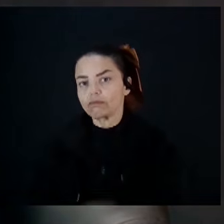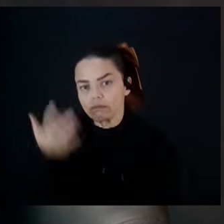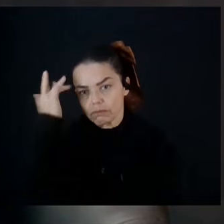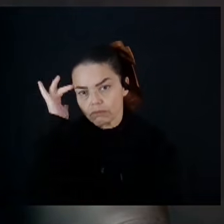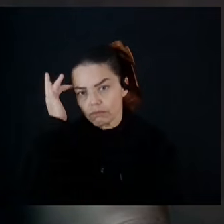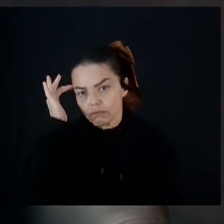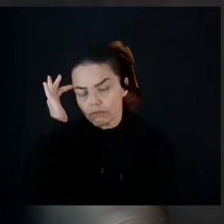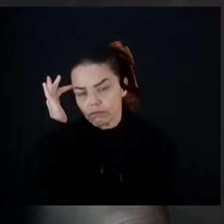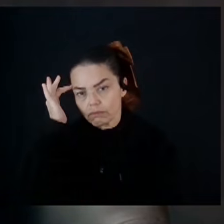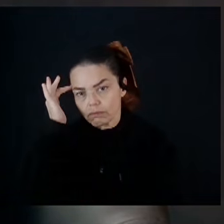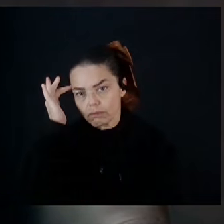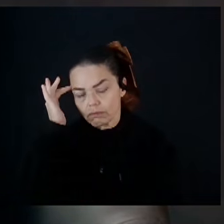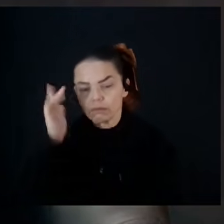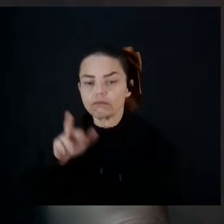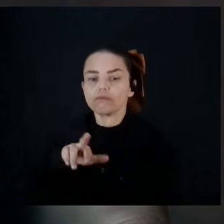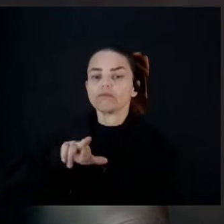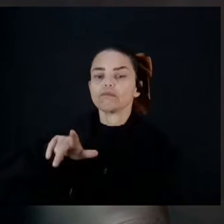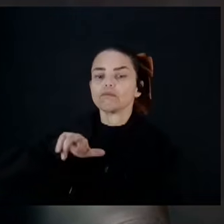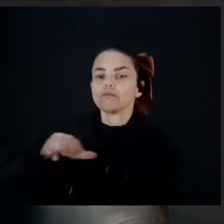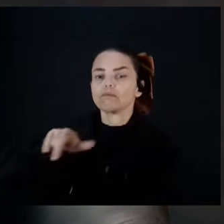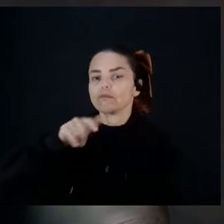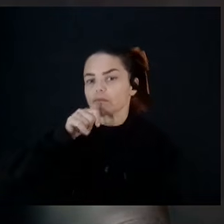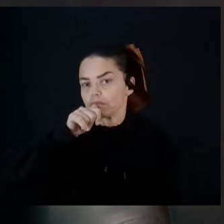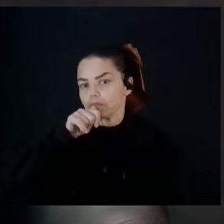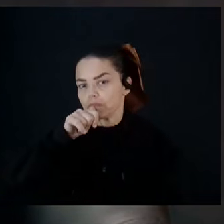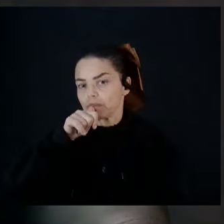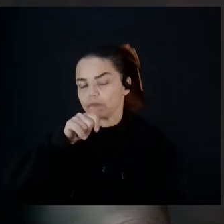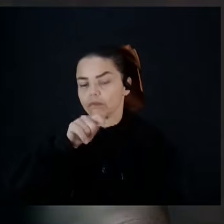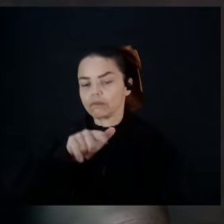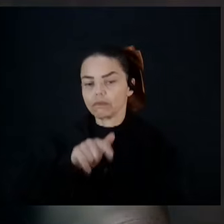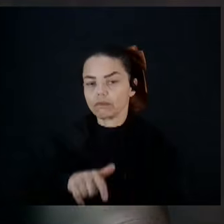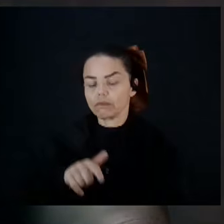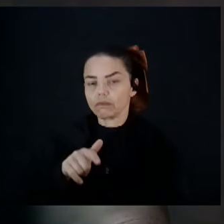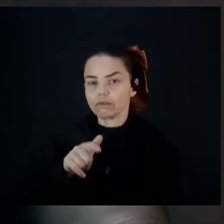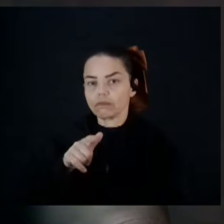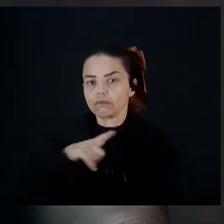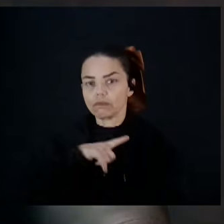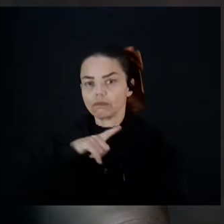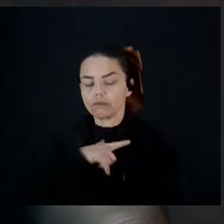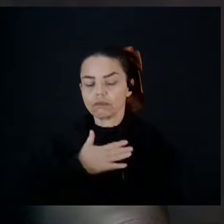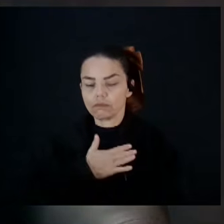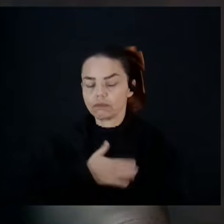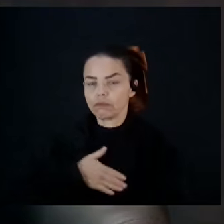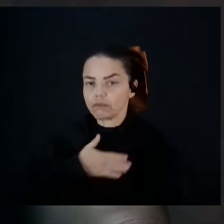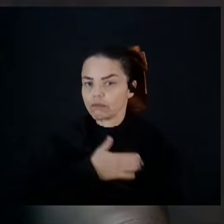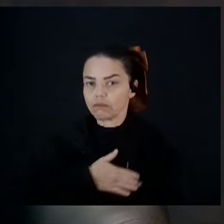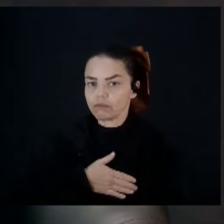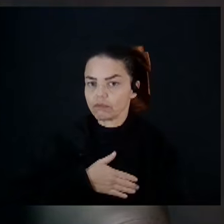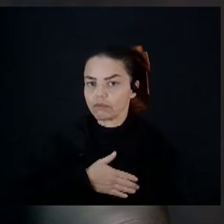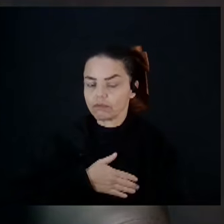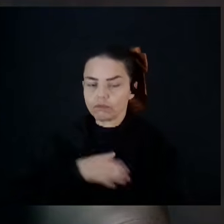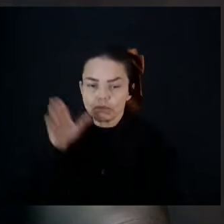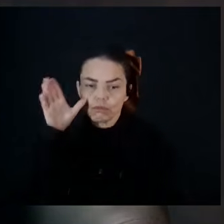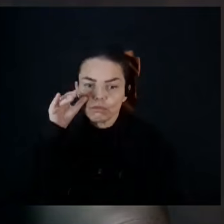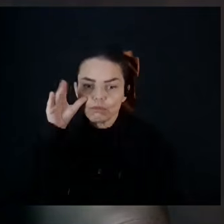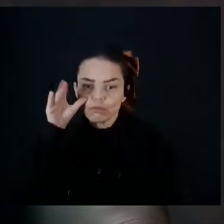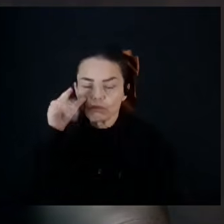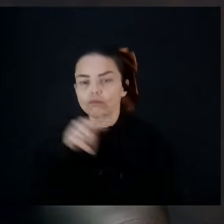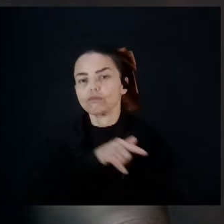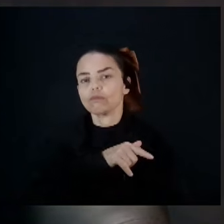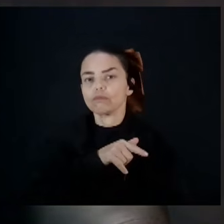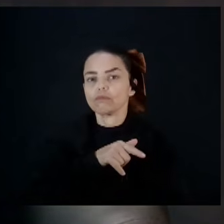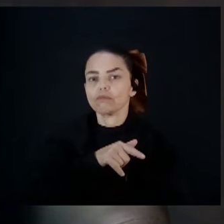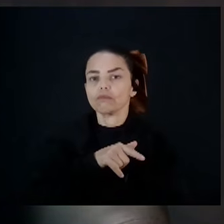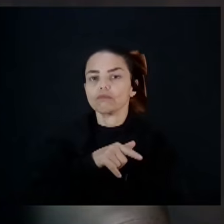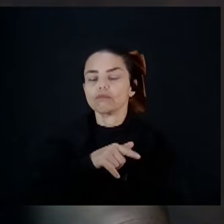maneira diferente para essa situação, a gente encontra um prazer genuíno. A curiosidade, né, deve ser genuína, óbvio,